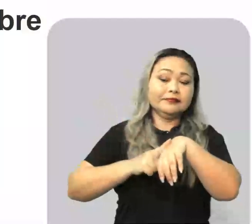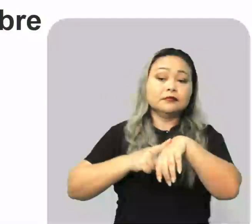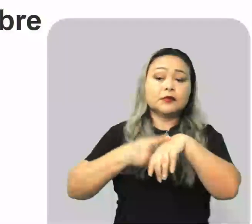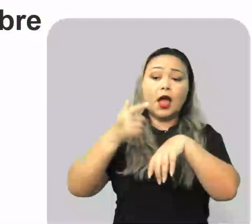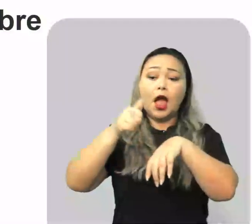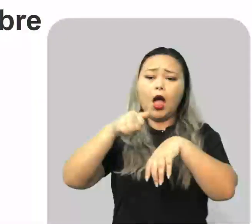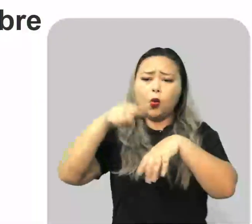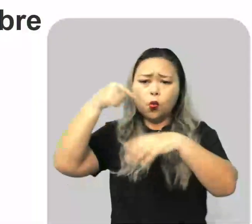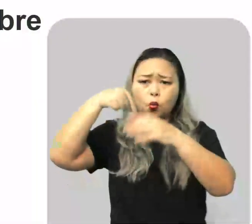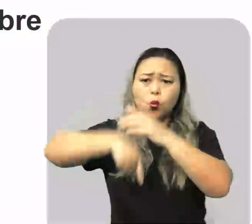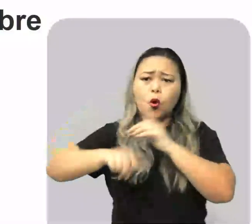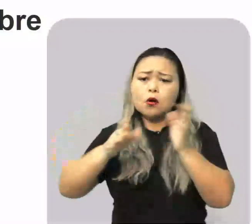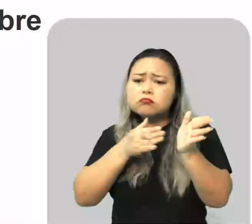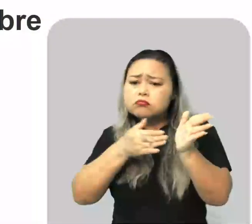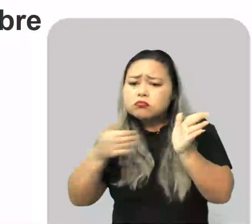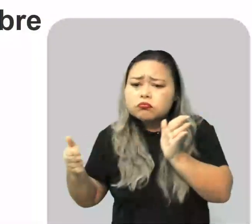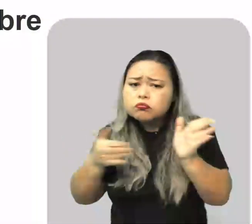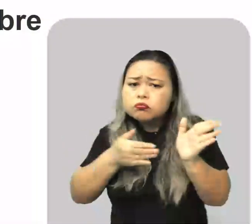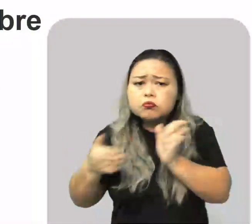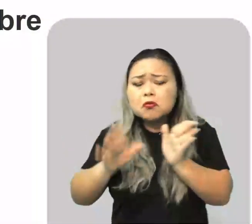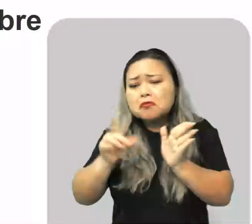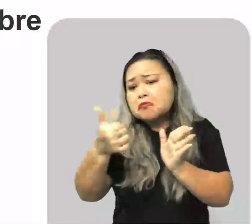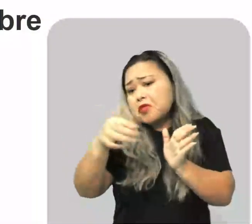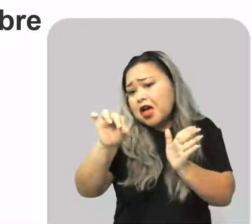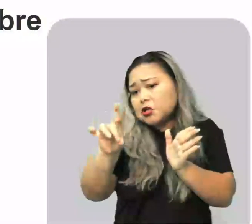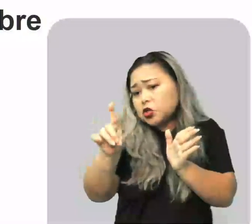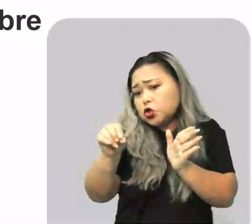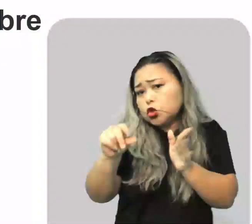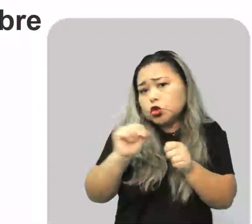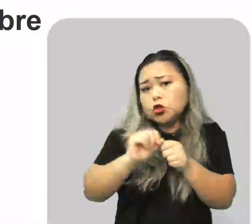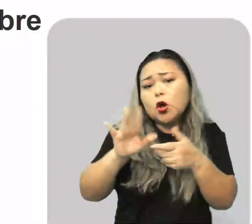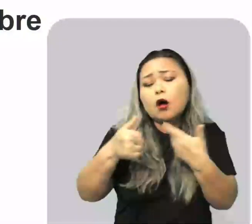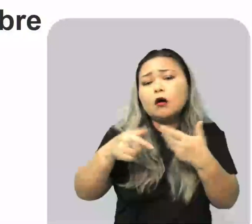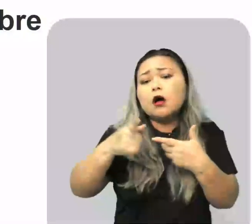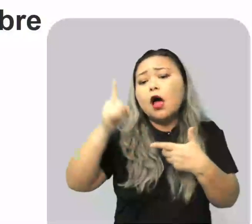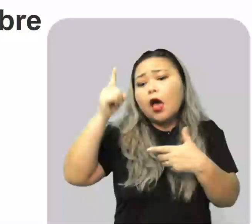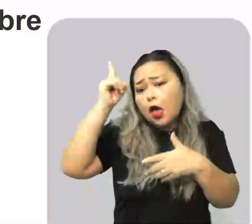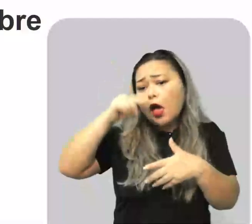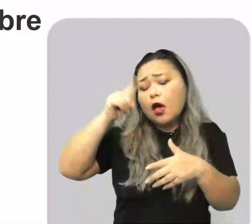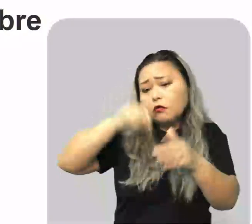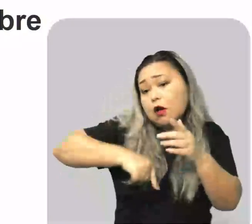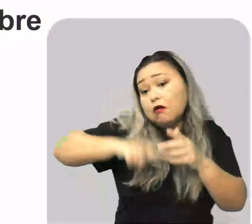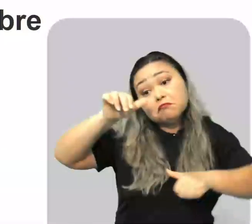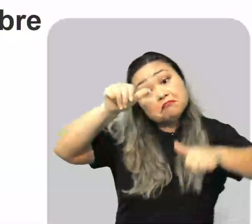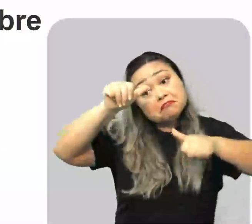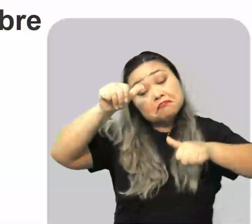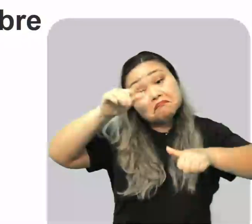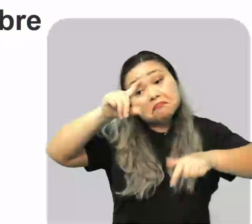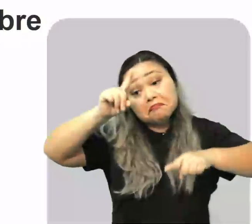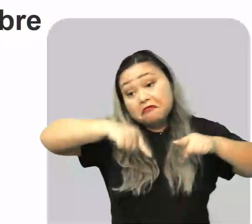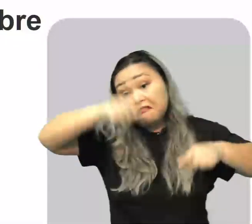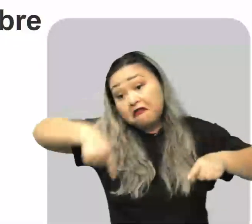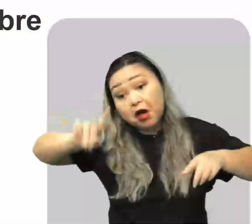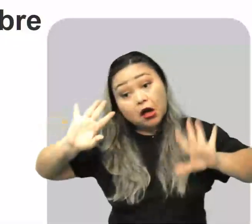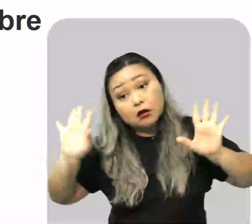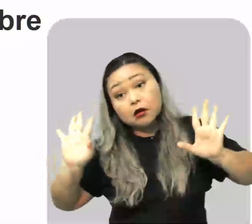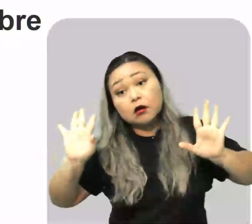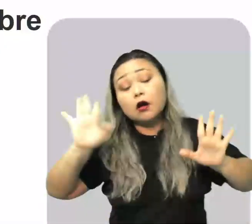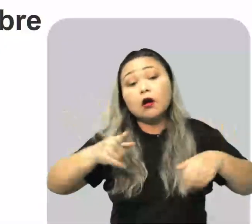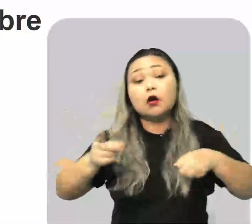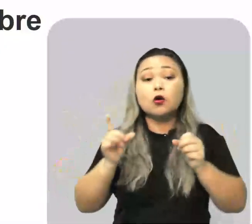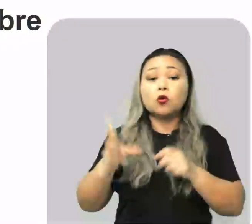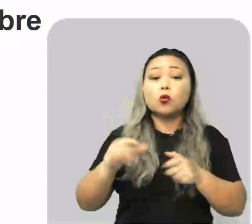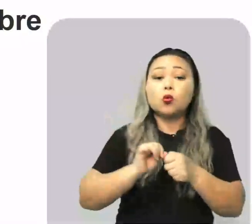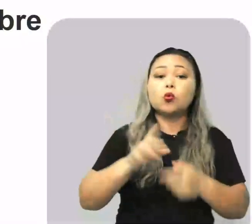infecciosa aguda de curta duração, de no máximo 10 dias, cuja gravidade é variável, né? Causada pelo vírus do